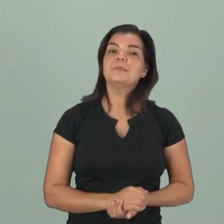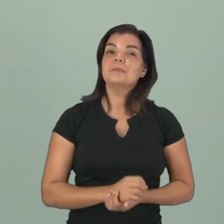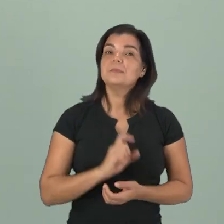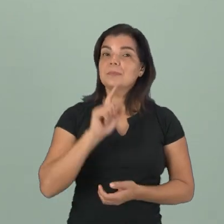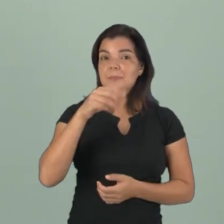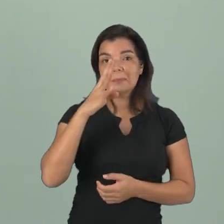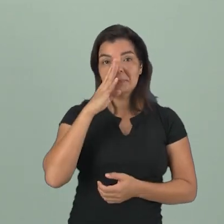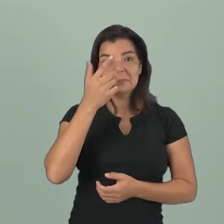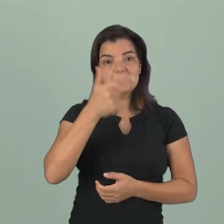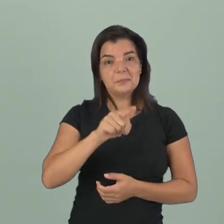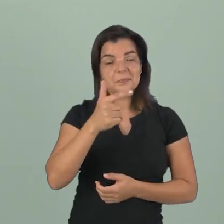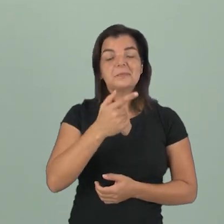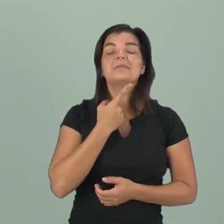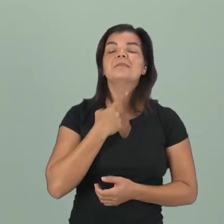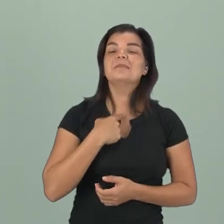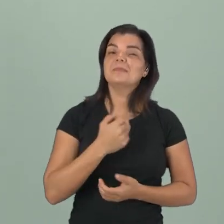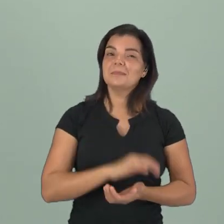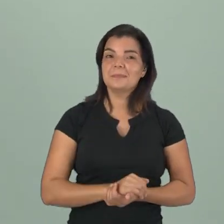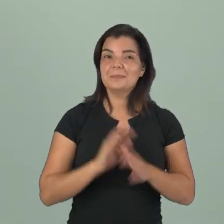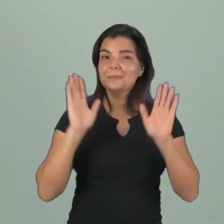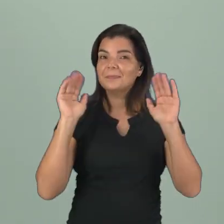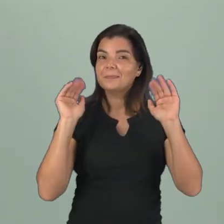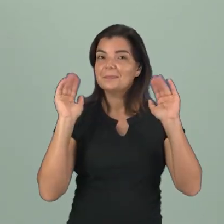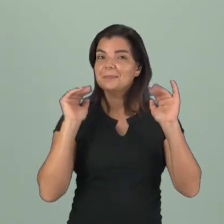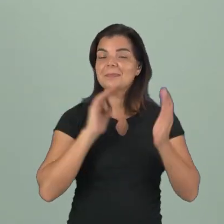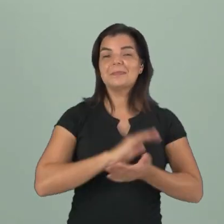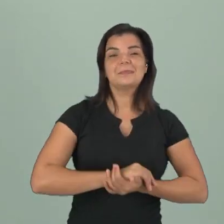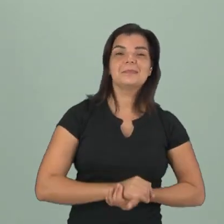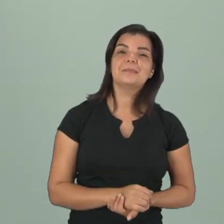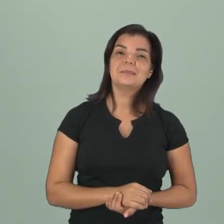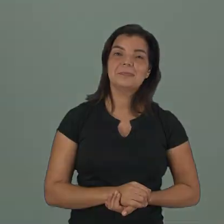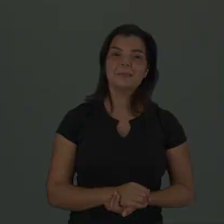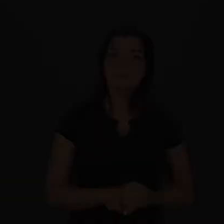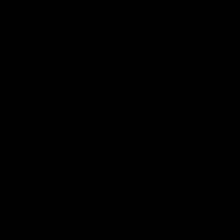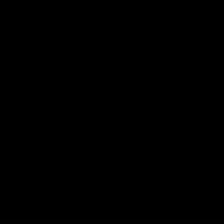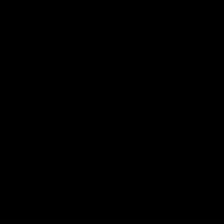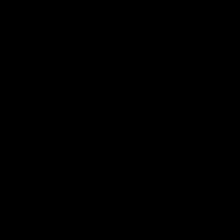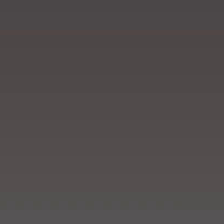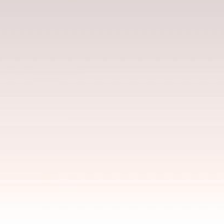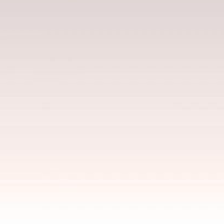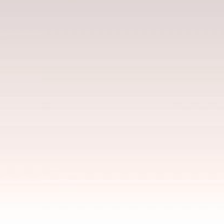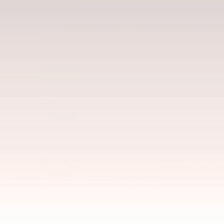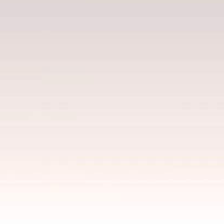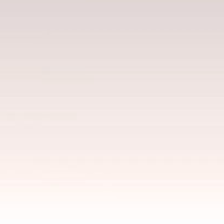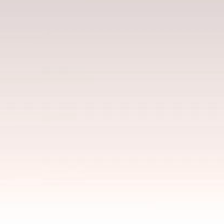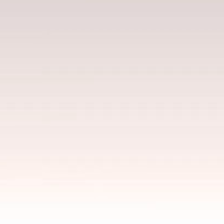e assista essa aula quantas vezes vocês quiserem. See you next class!